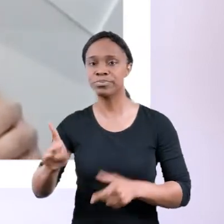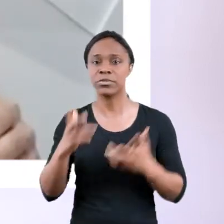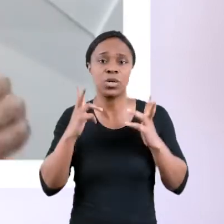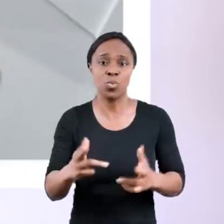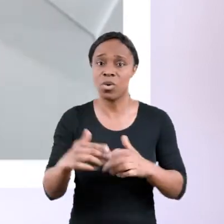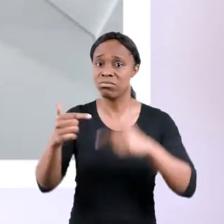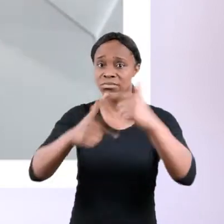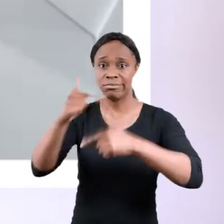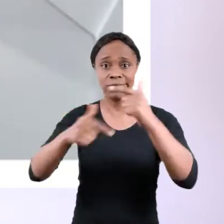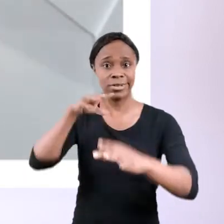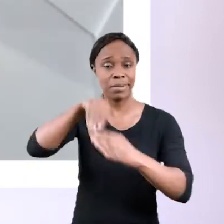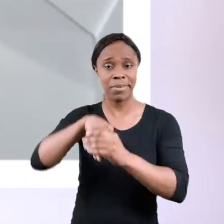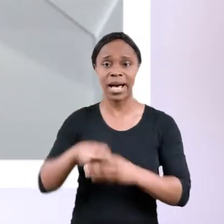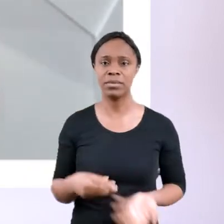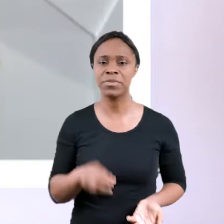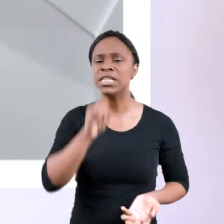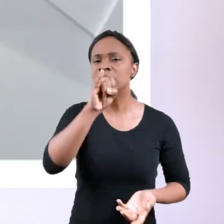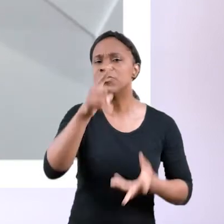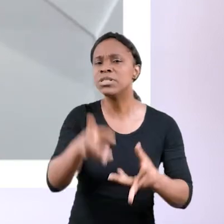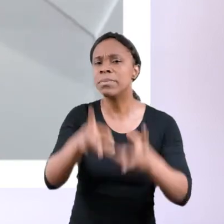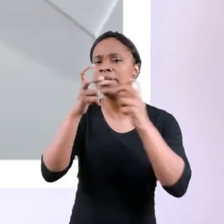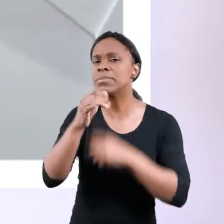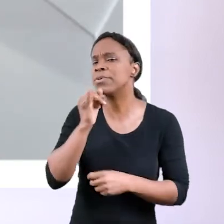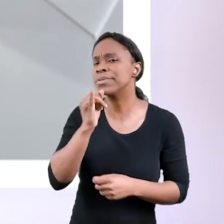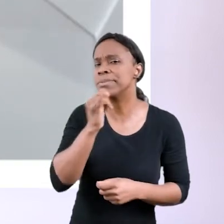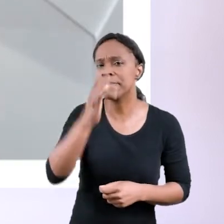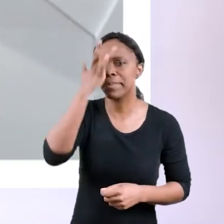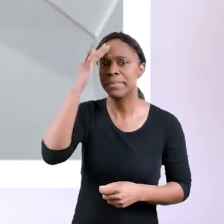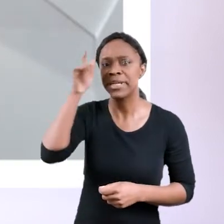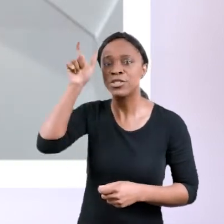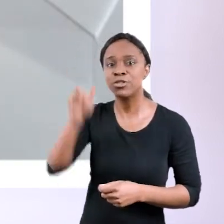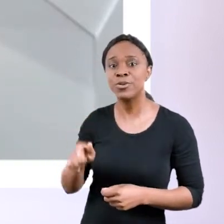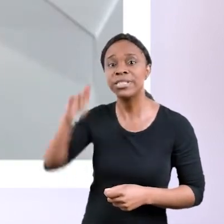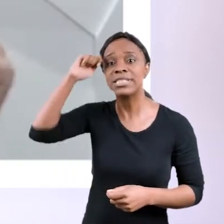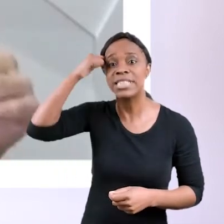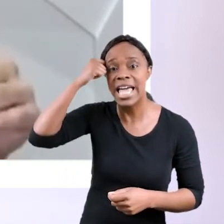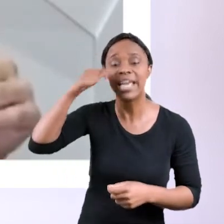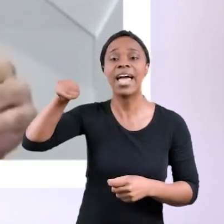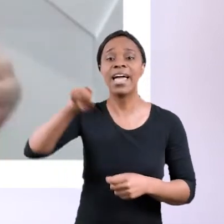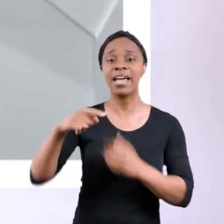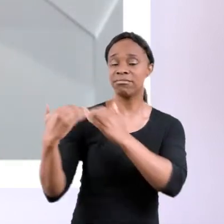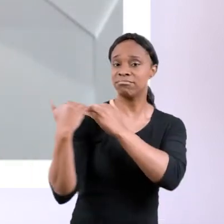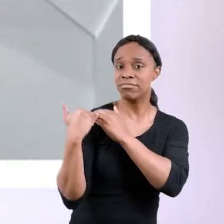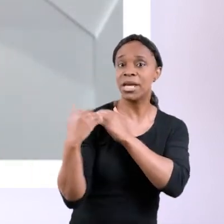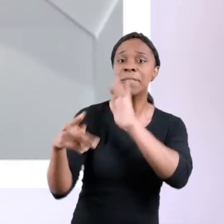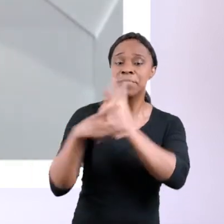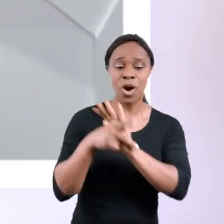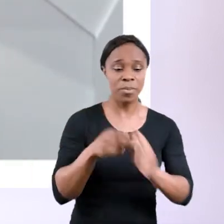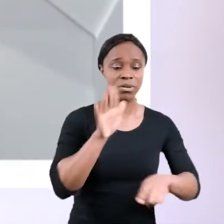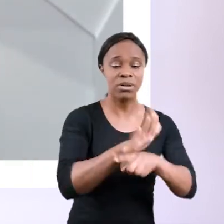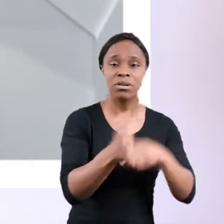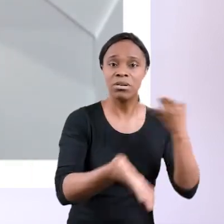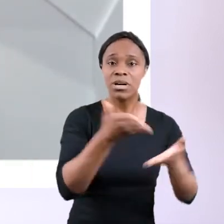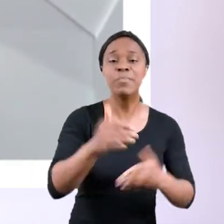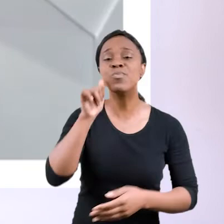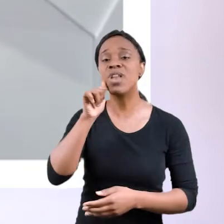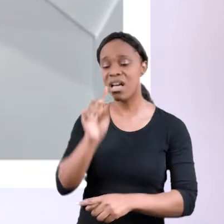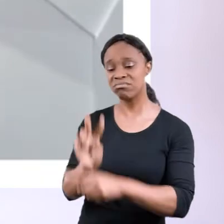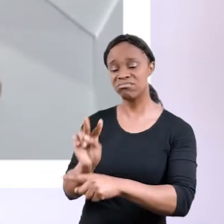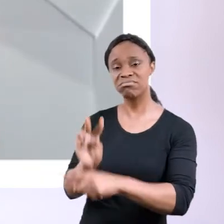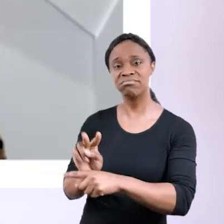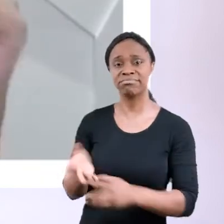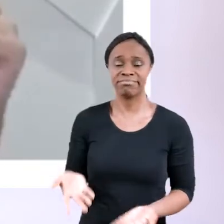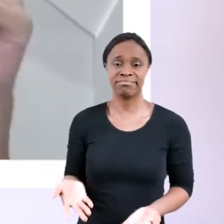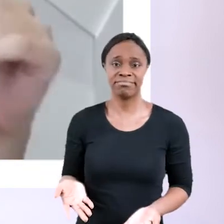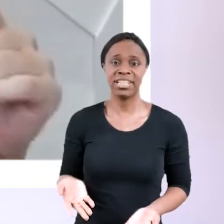do trabalho. Se você for perceber, para as pessoas negras são reservados os papéis de subserviência e para as mulheres os papéis de cuidado. Tudo